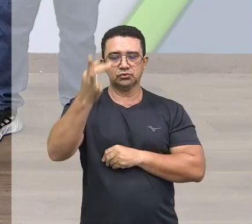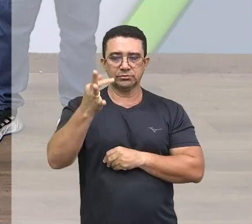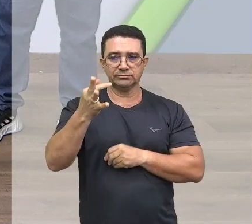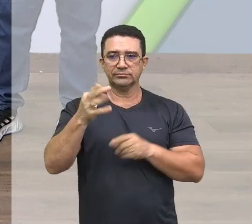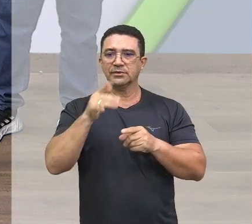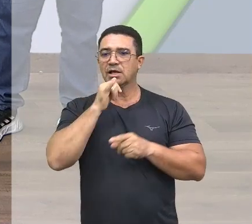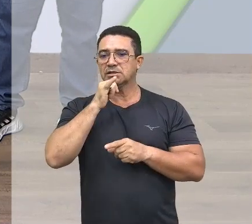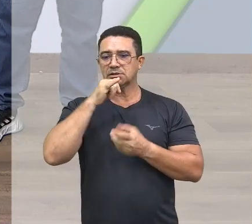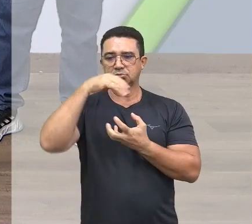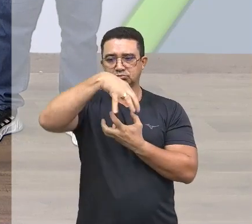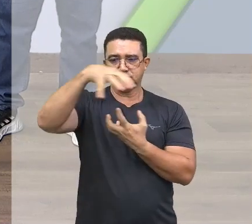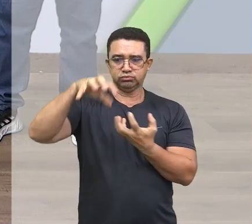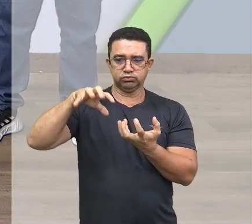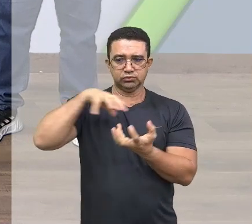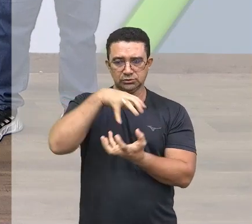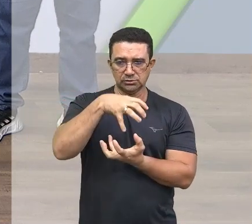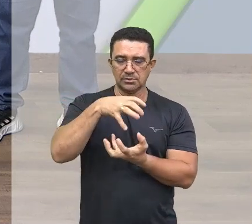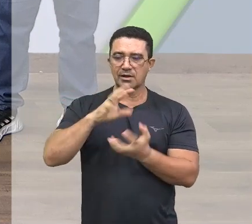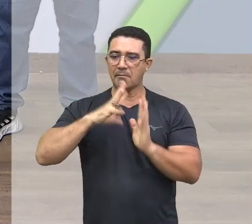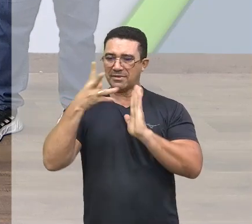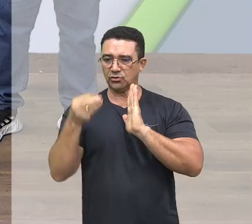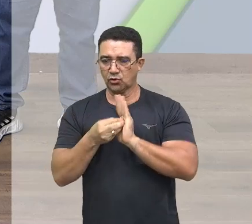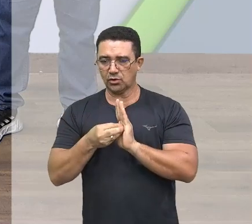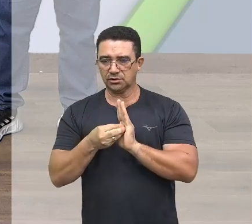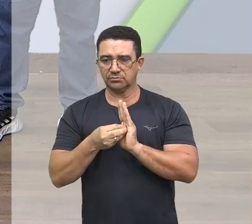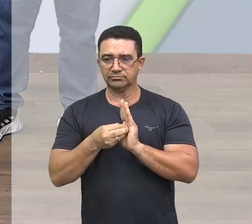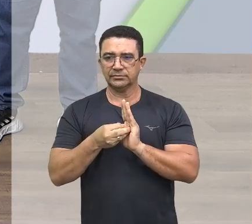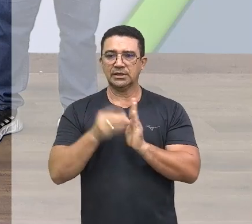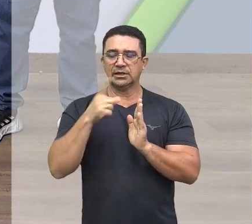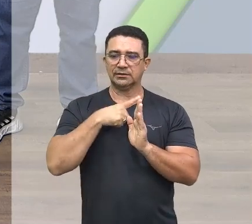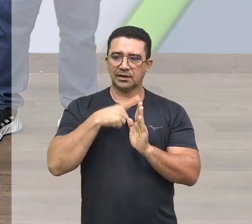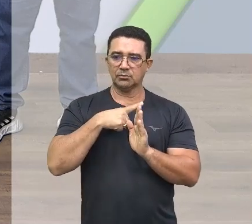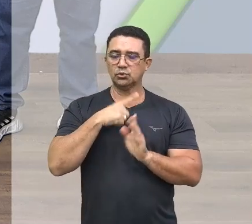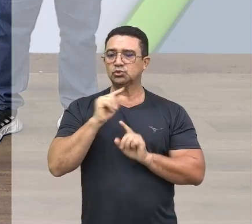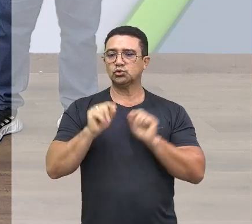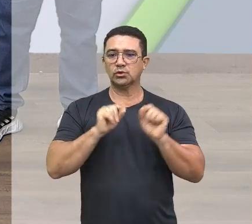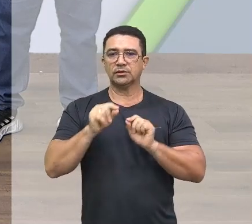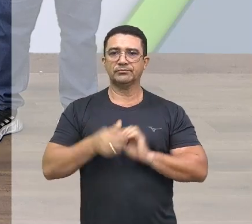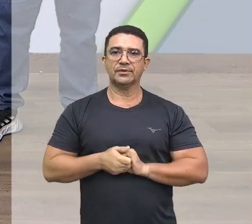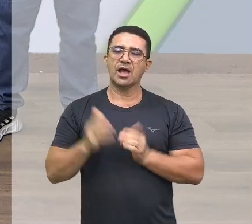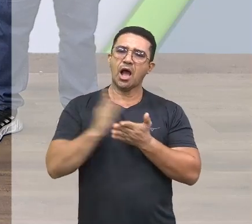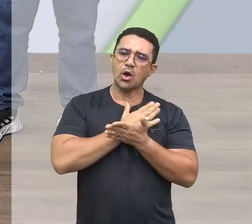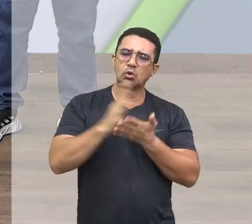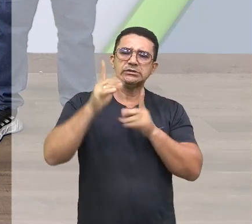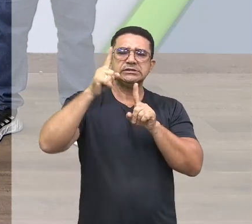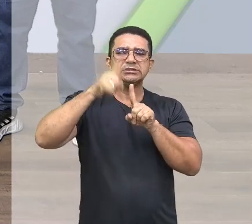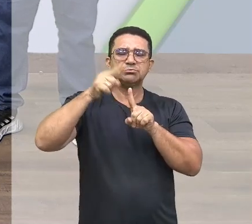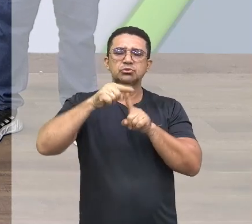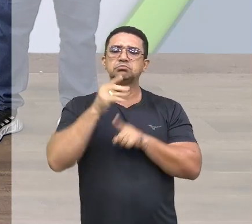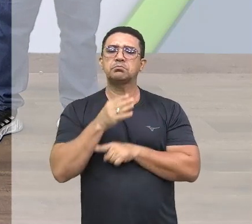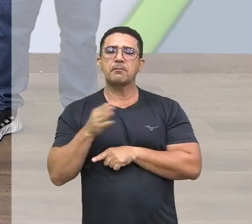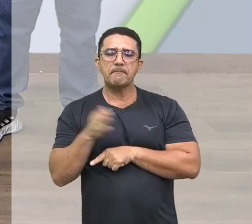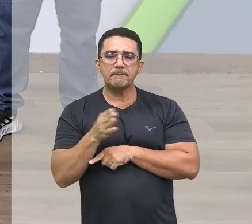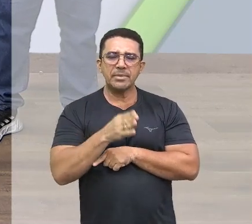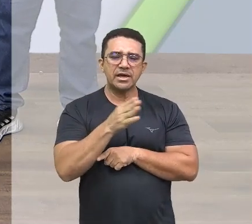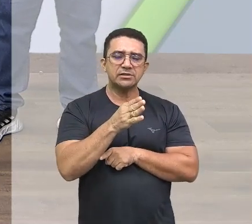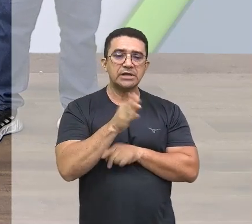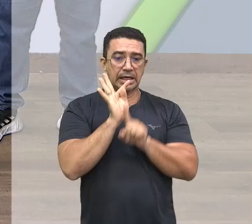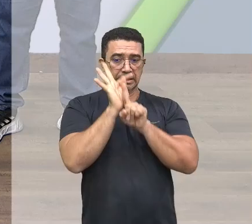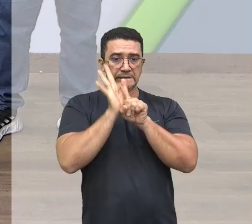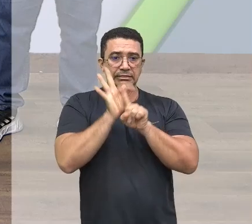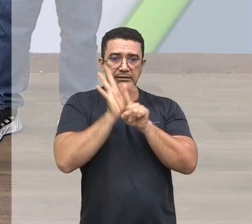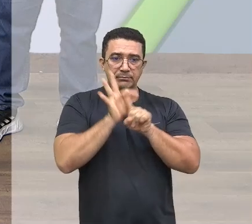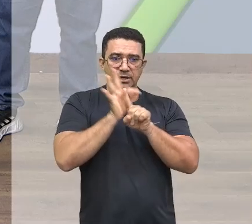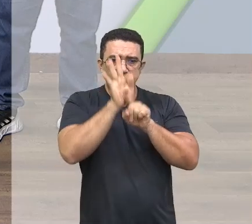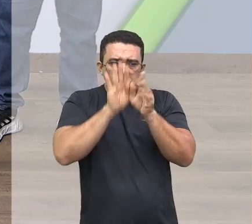exemplo, como o ecossistema amazônico aqui, que nós temos uma presença de algumas espécies de peixe, com o aumento da